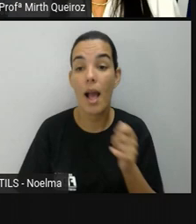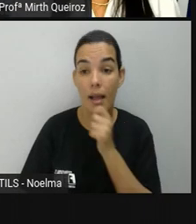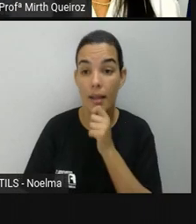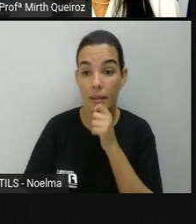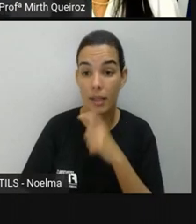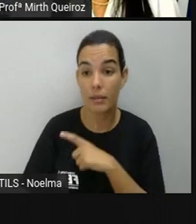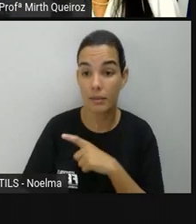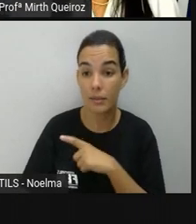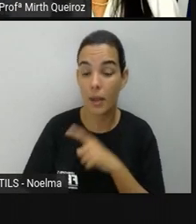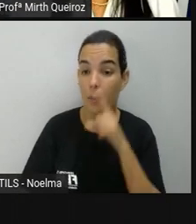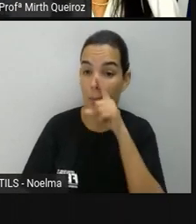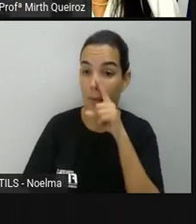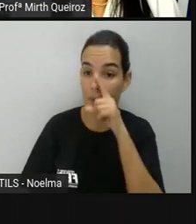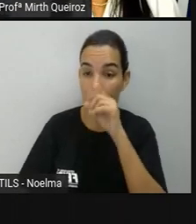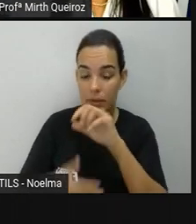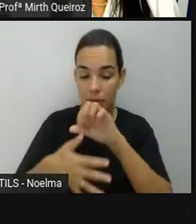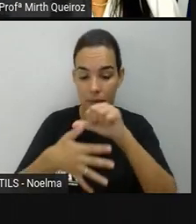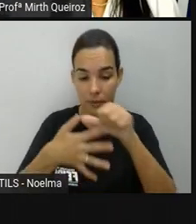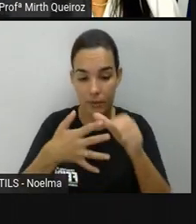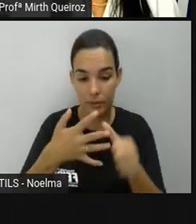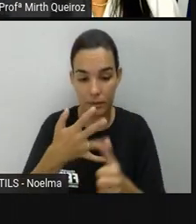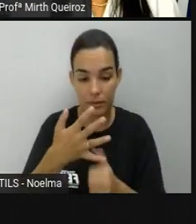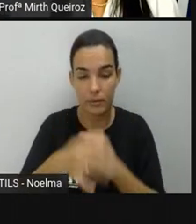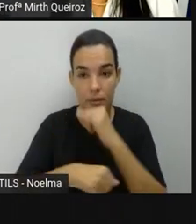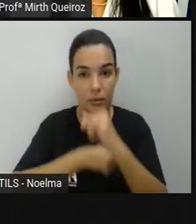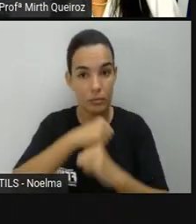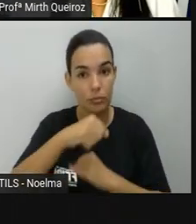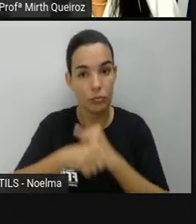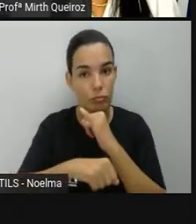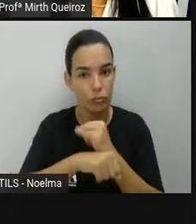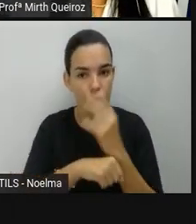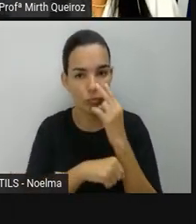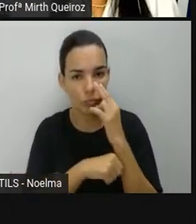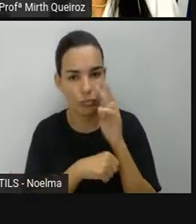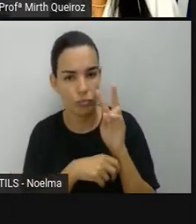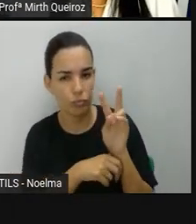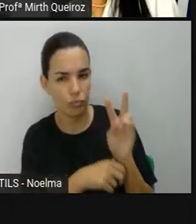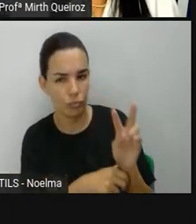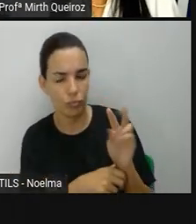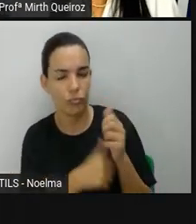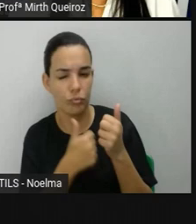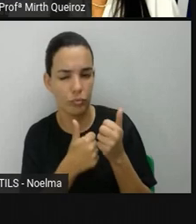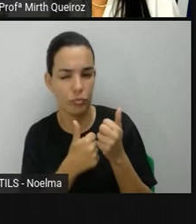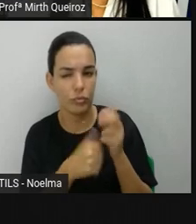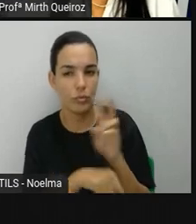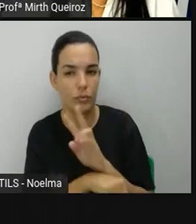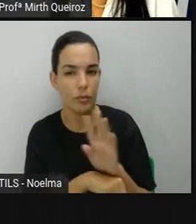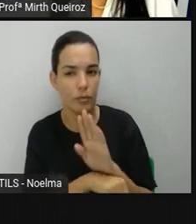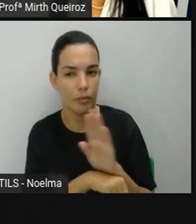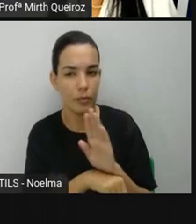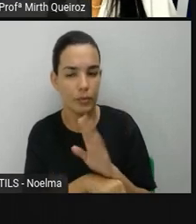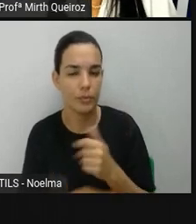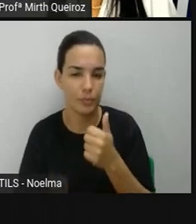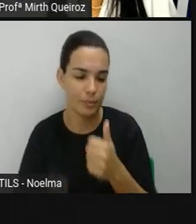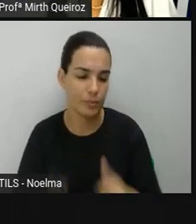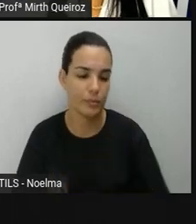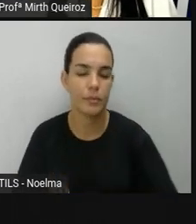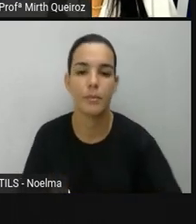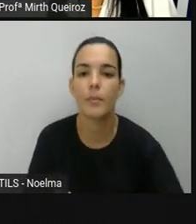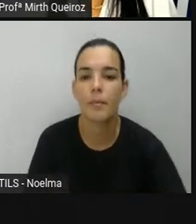Ainda sobre os perigos das redes sociais, nós vamos ver um videozinho, né? Um pequeno vídeo que fala mais sobre isso,